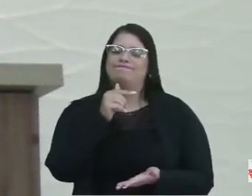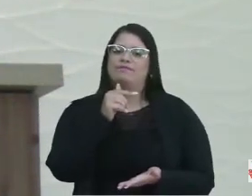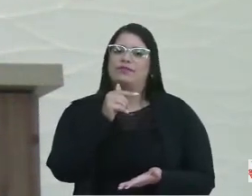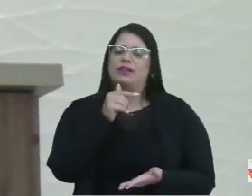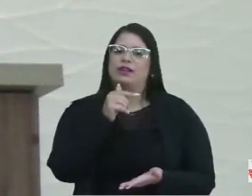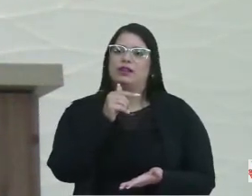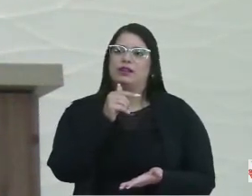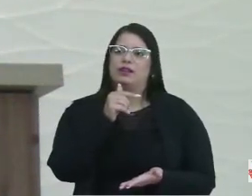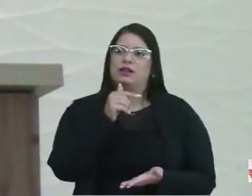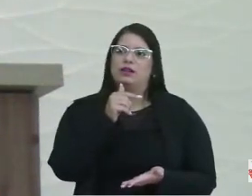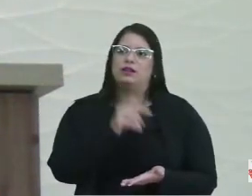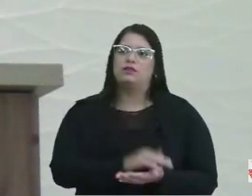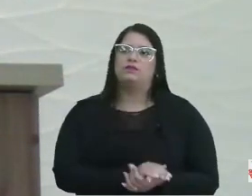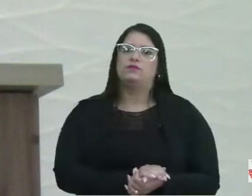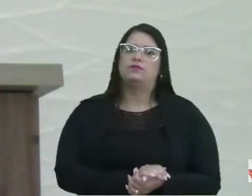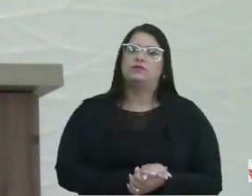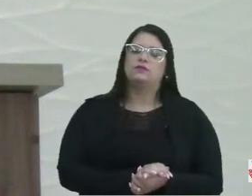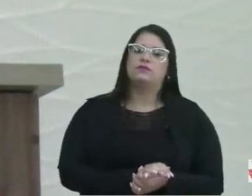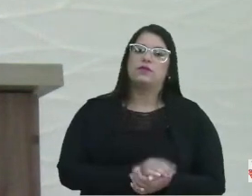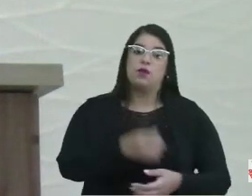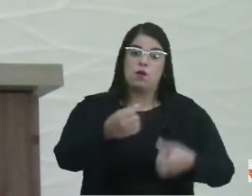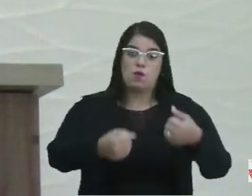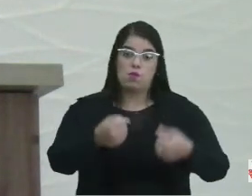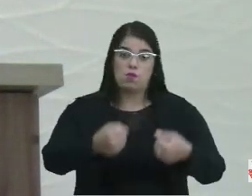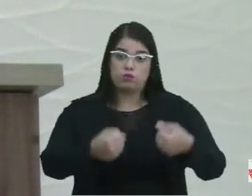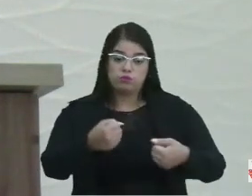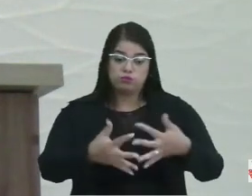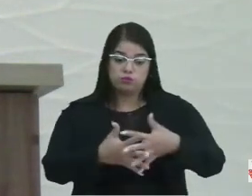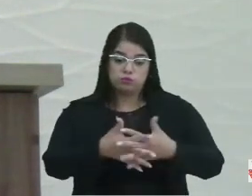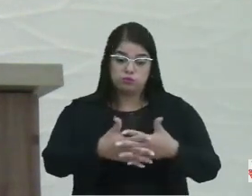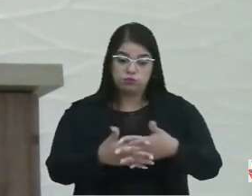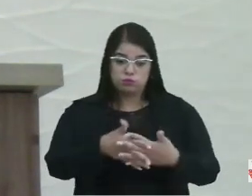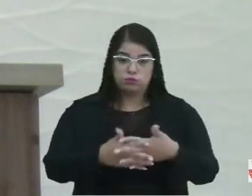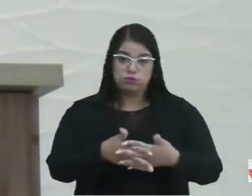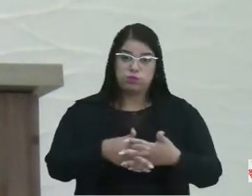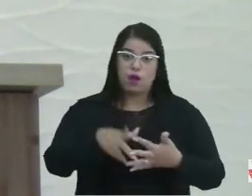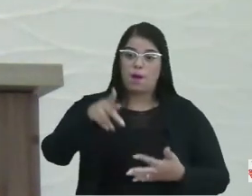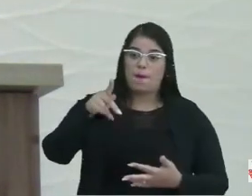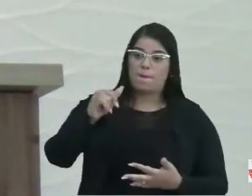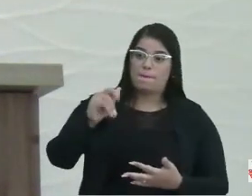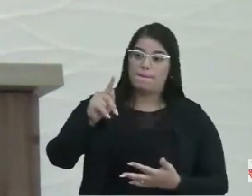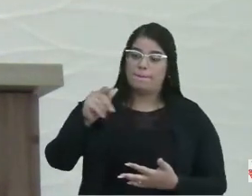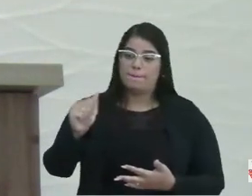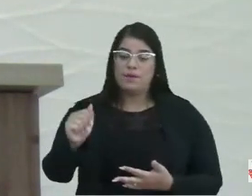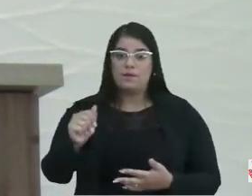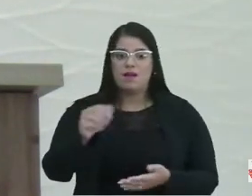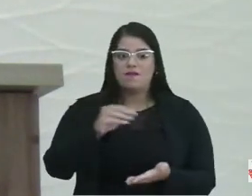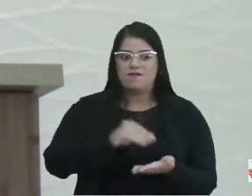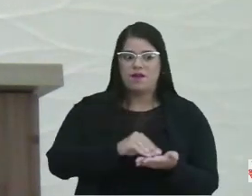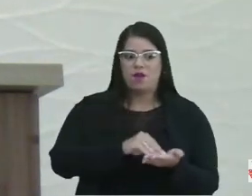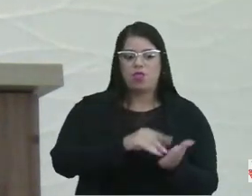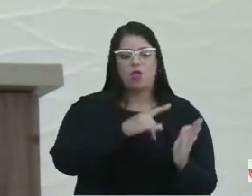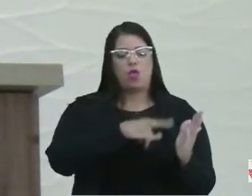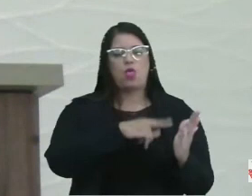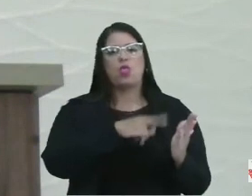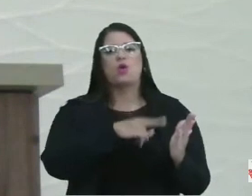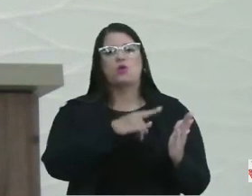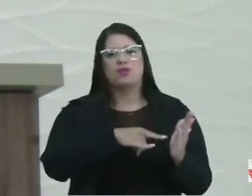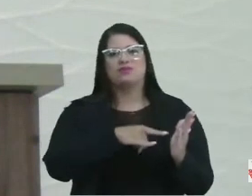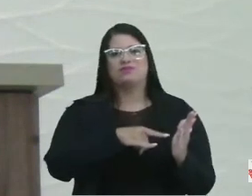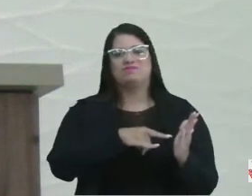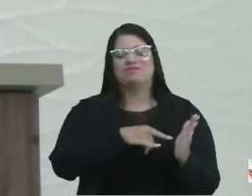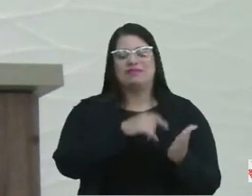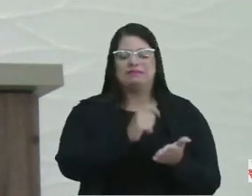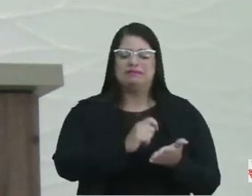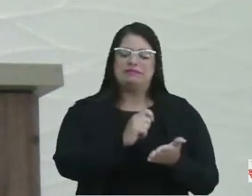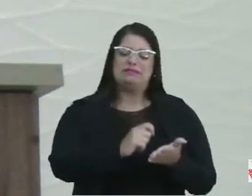carro-pipa. Não tem mais, por conta de um papel, de um documento, que provavelmente